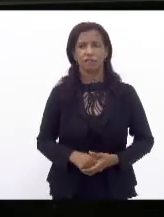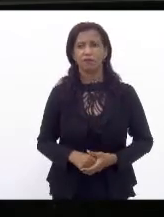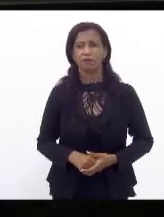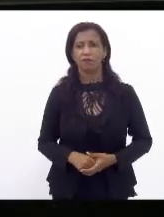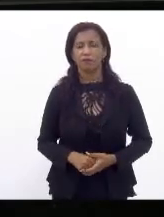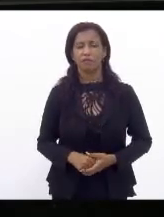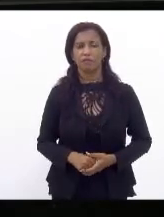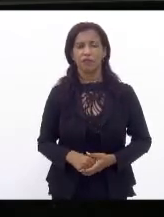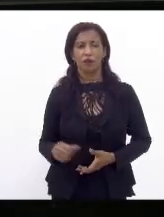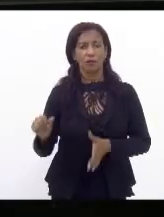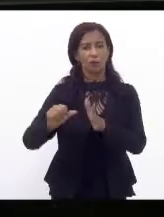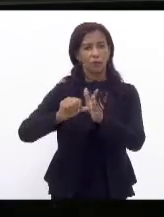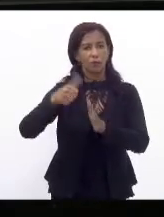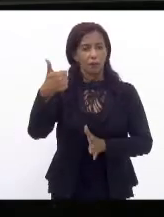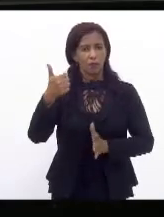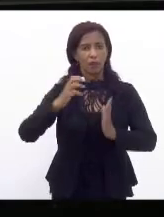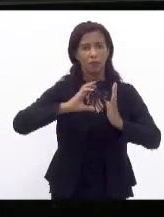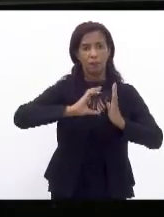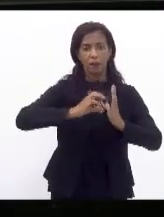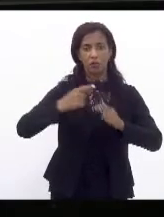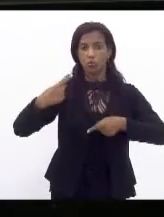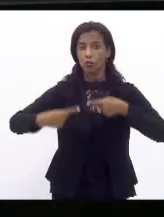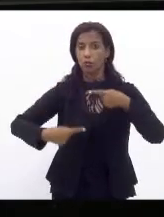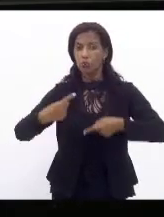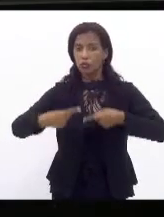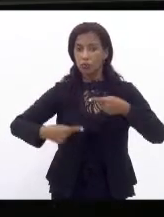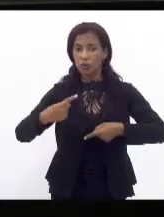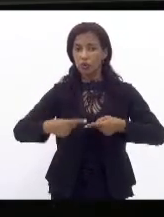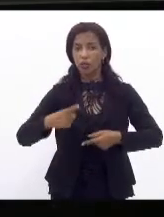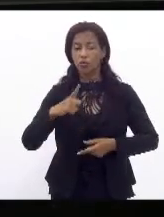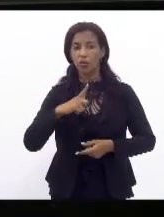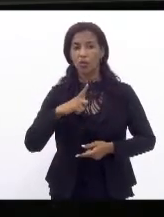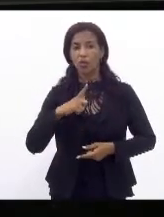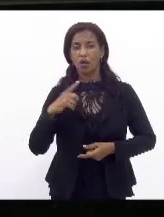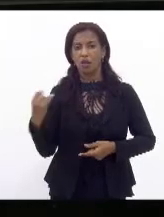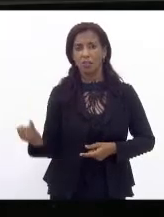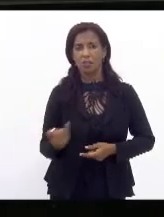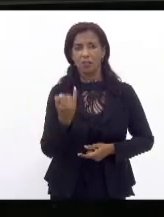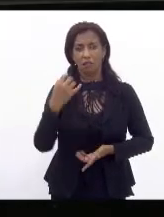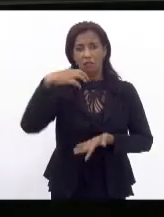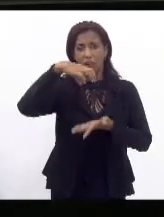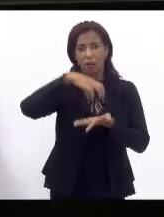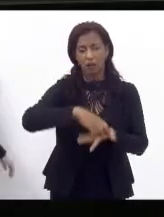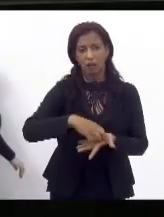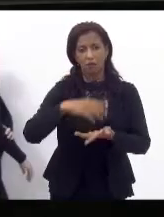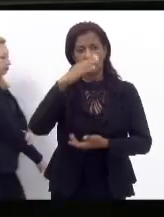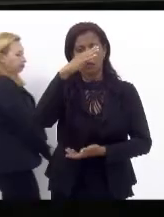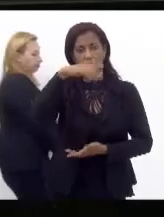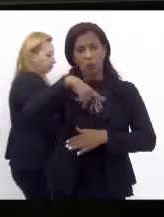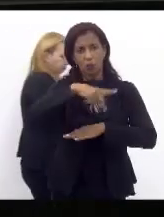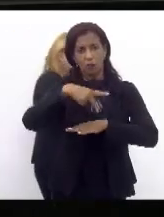né? Foi o primeiro partido político a ser instituído no nosso país.